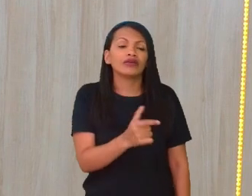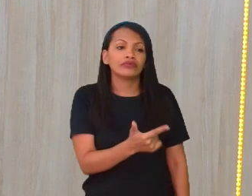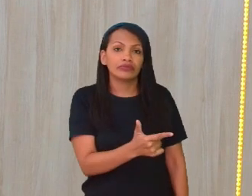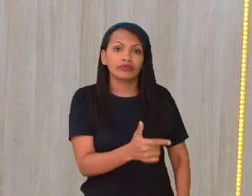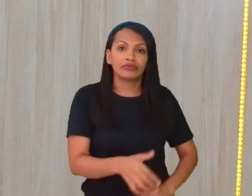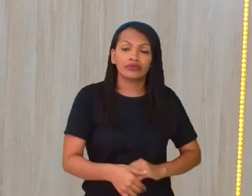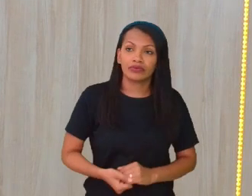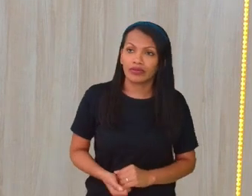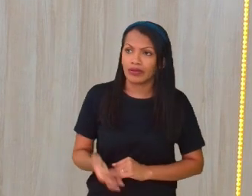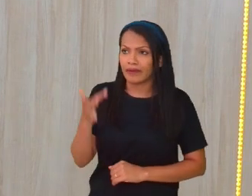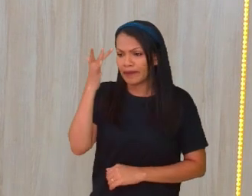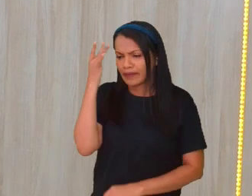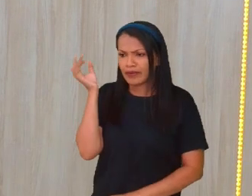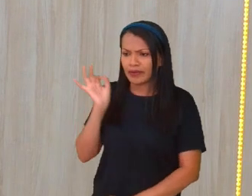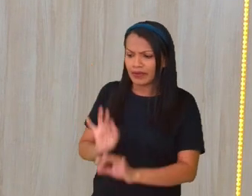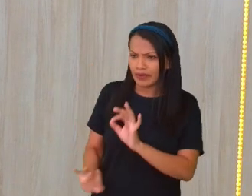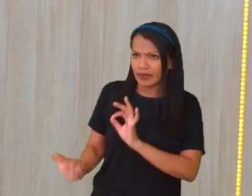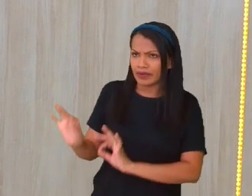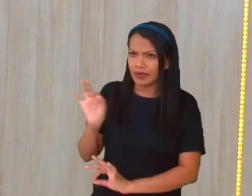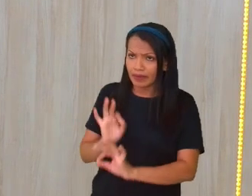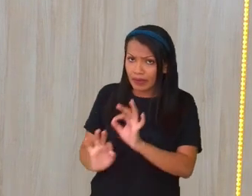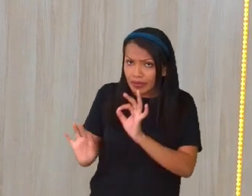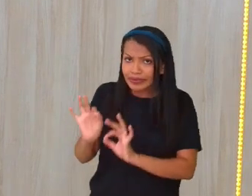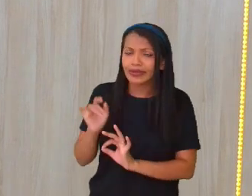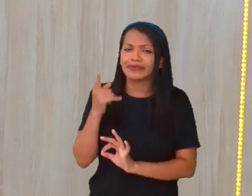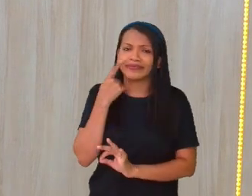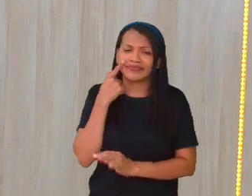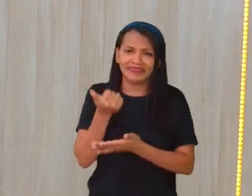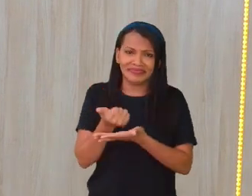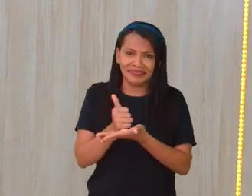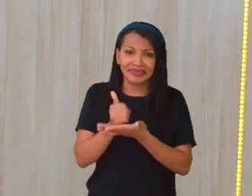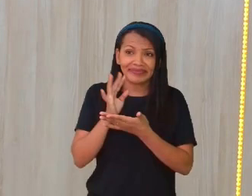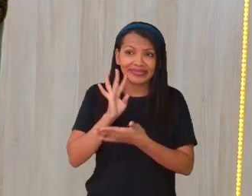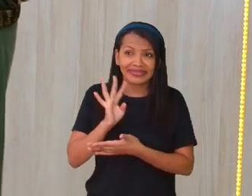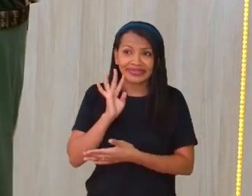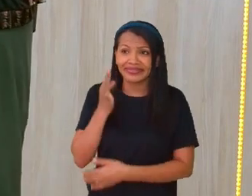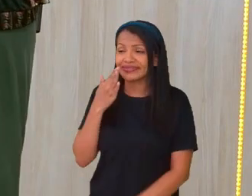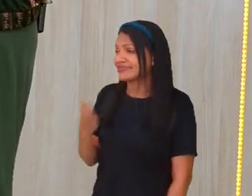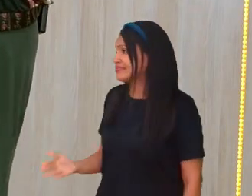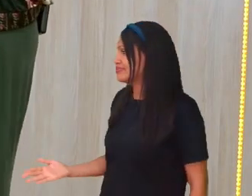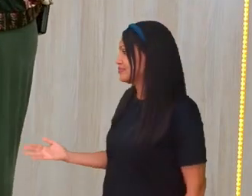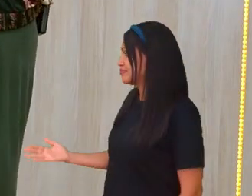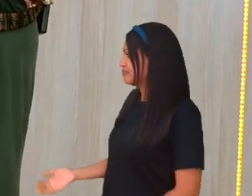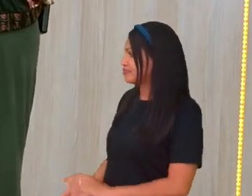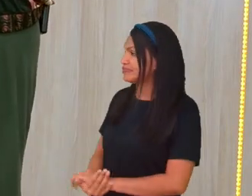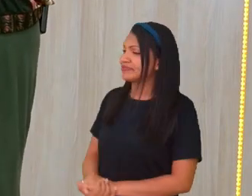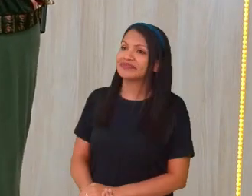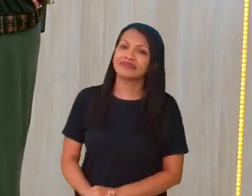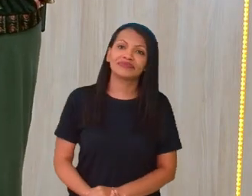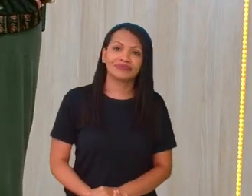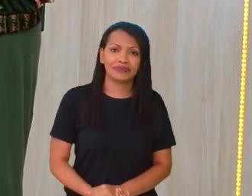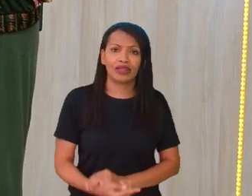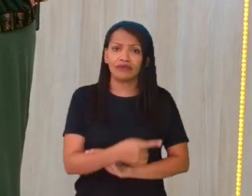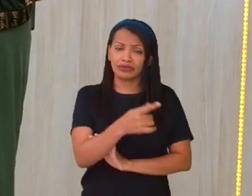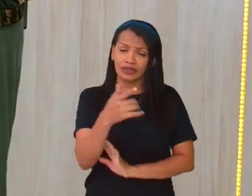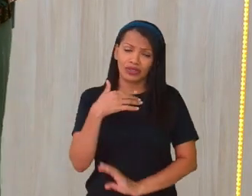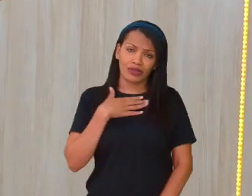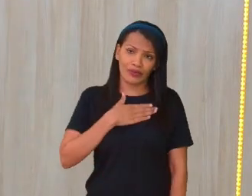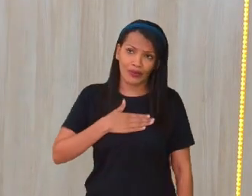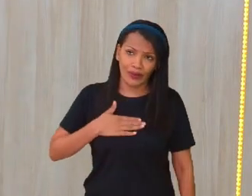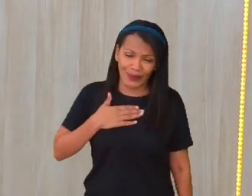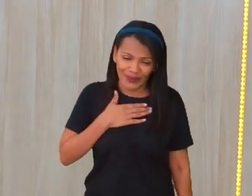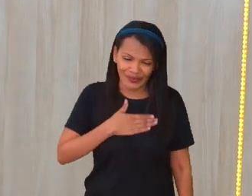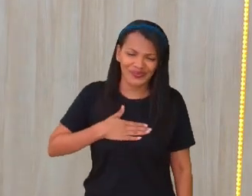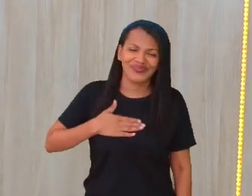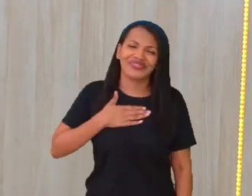A minha produção está ali arrumando já o joguinho. Olha só que legal. É aqueles joguinhos do World Wall que a gente gosta bastante